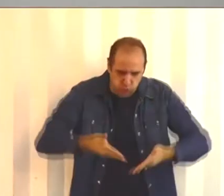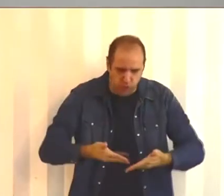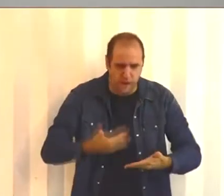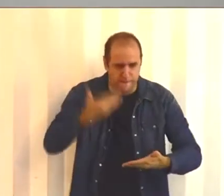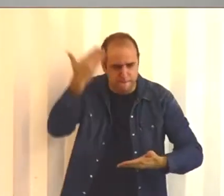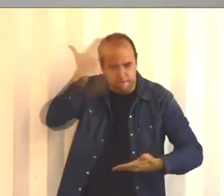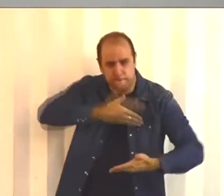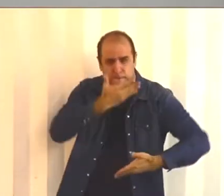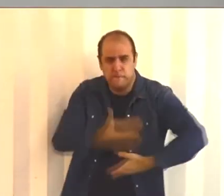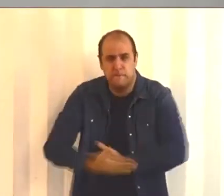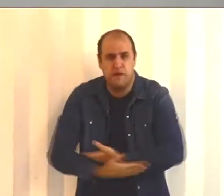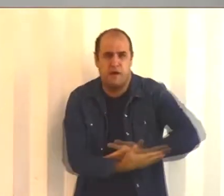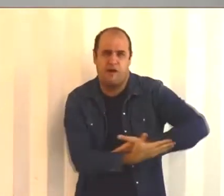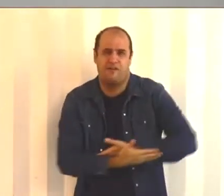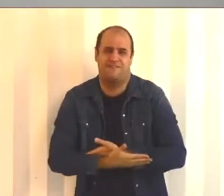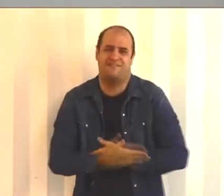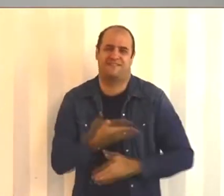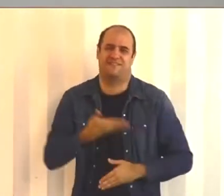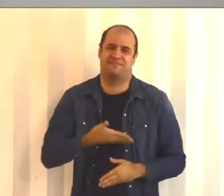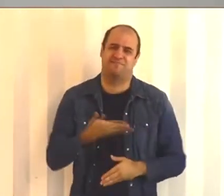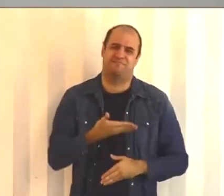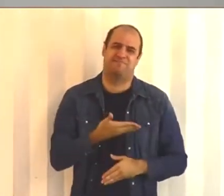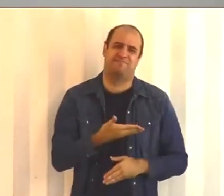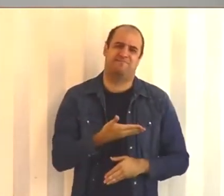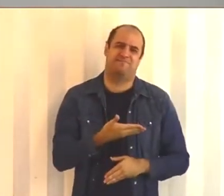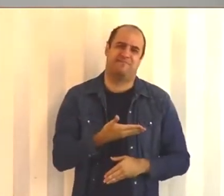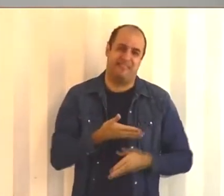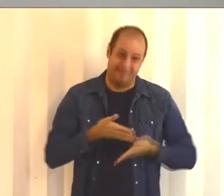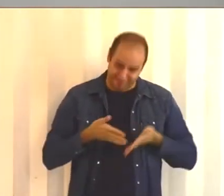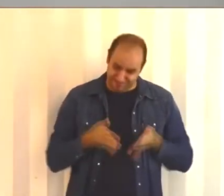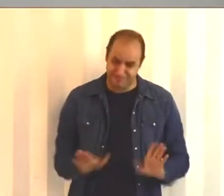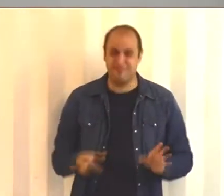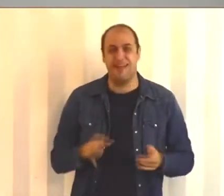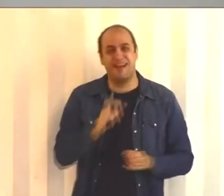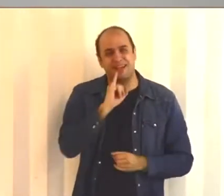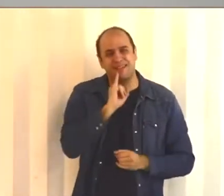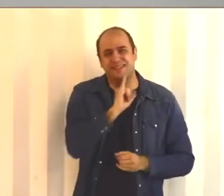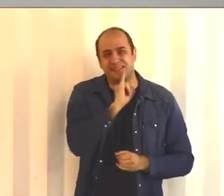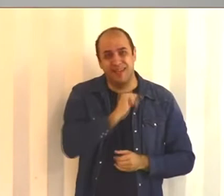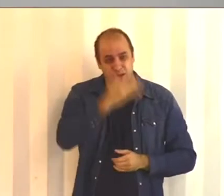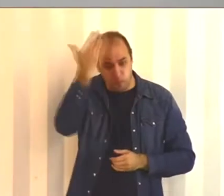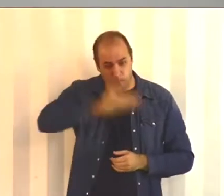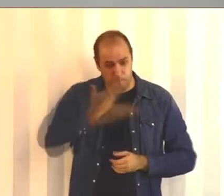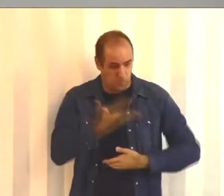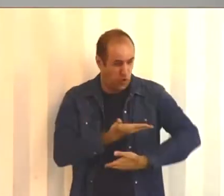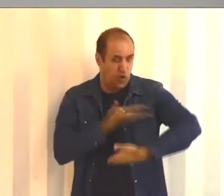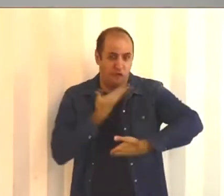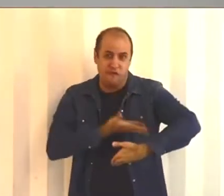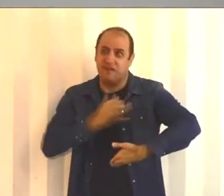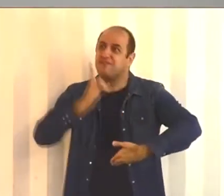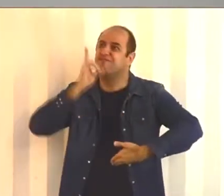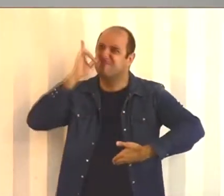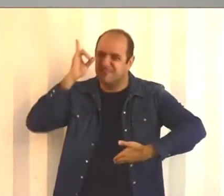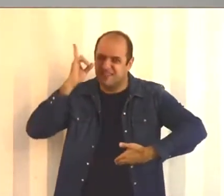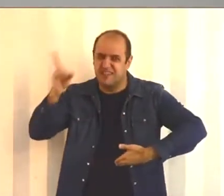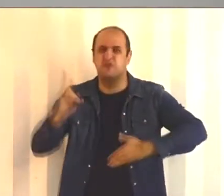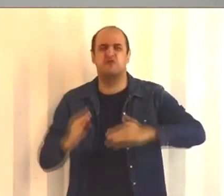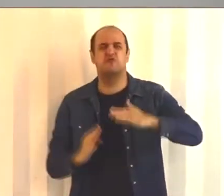uma lição de poder. Ele nasceu. Isaque era a prova viva da suficiência de